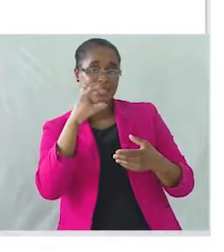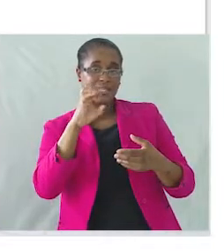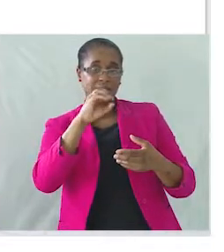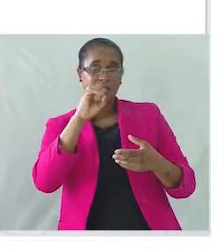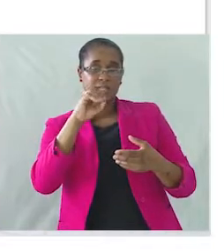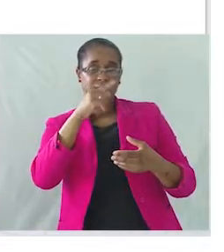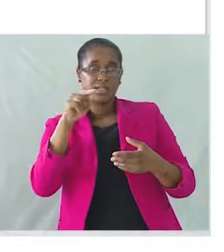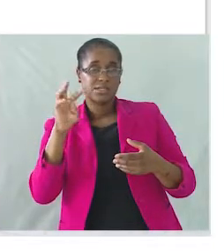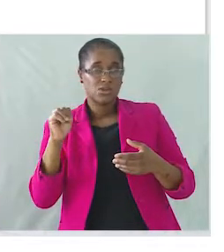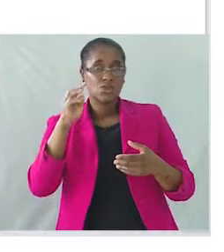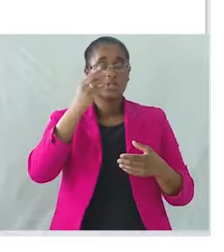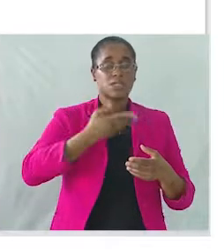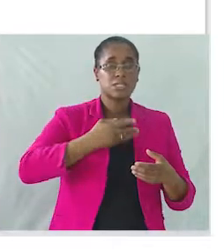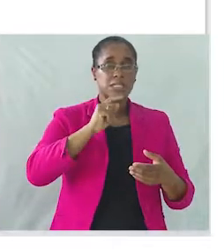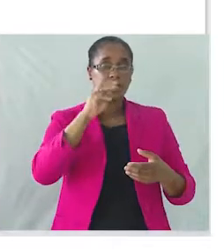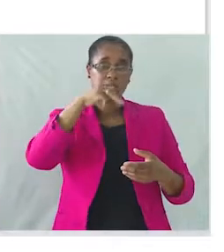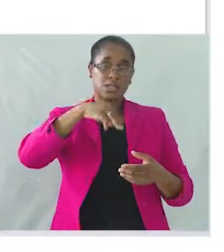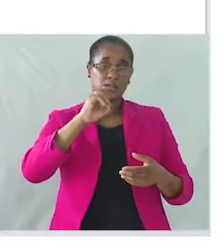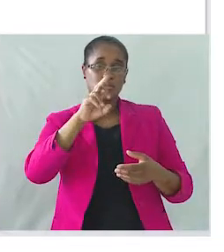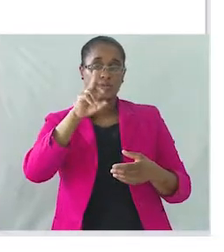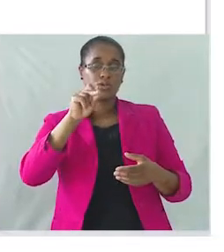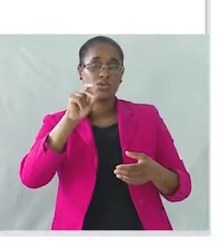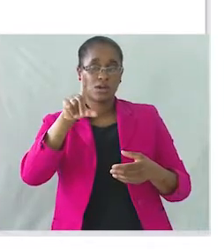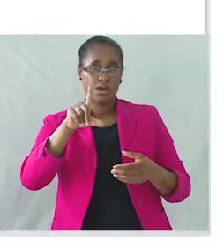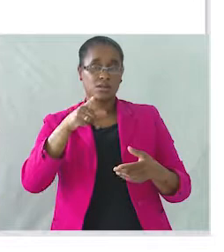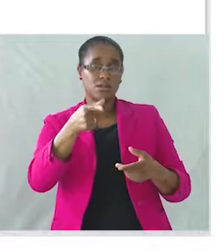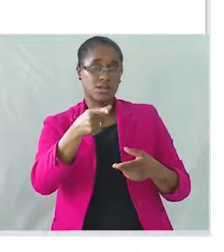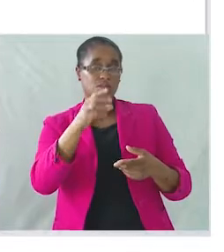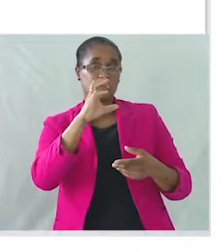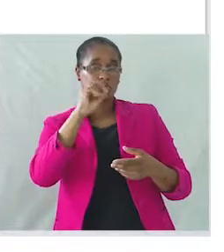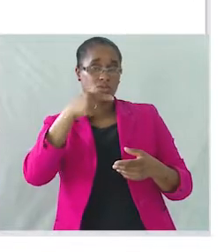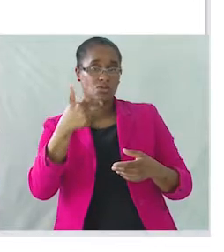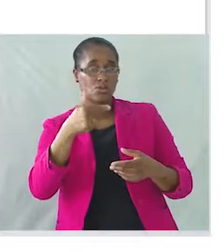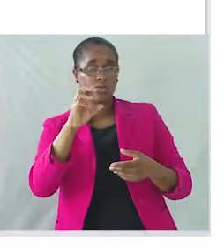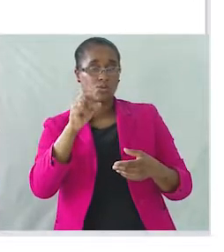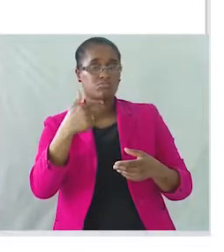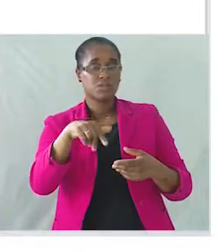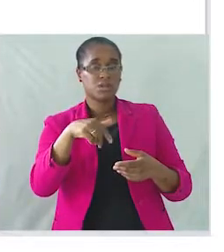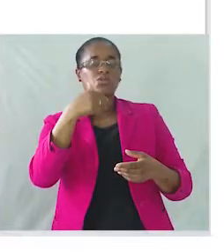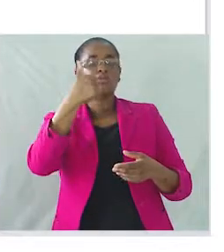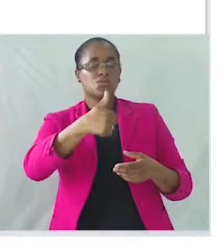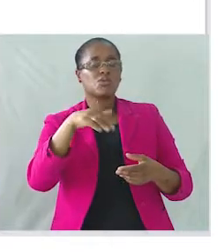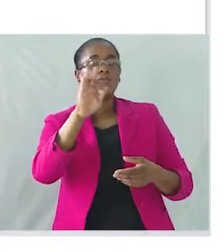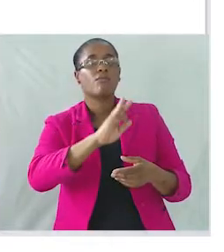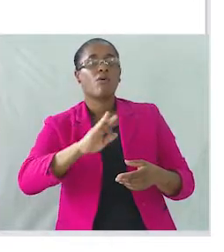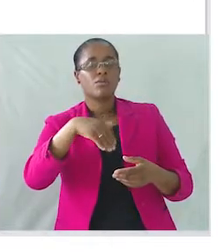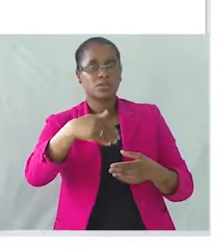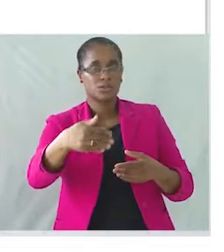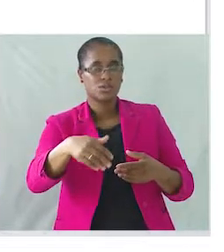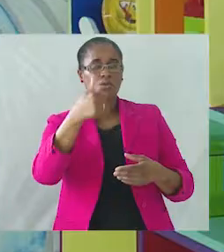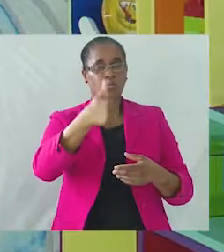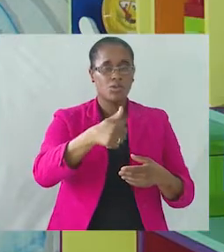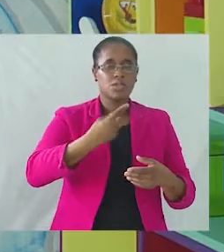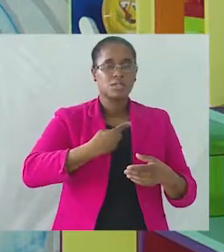sintetizadas, ou este tipo de conto sintetiza na seguinte forma: os bons serão